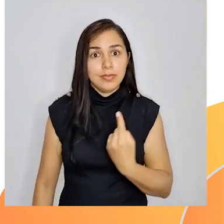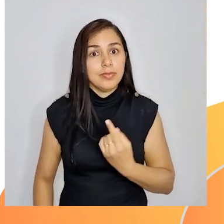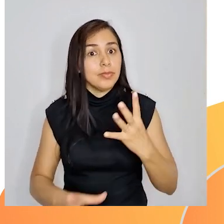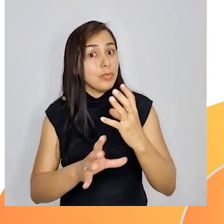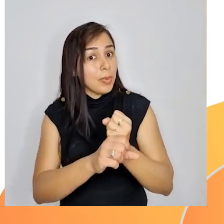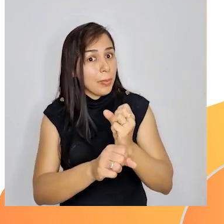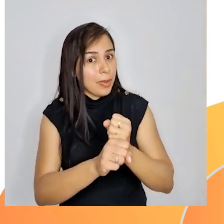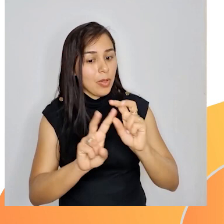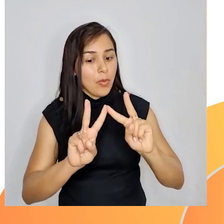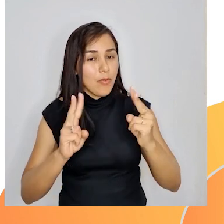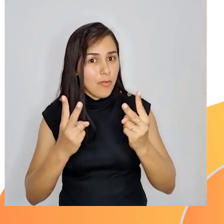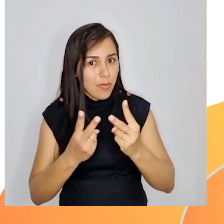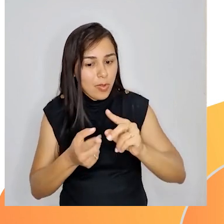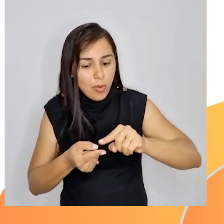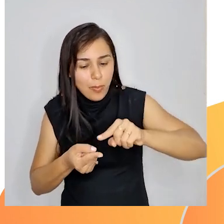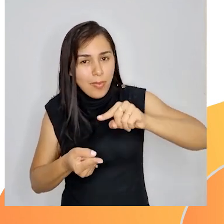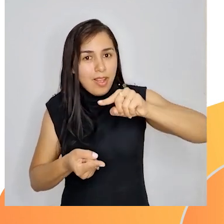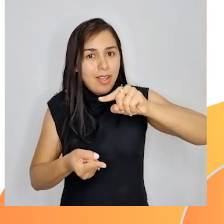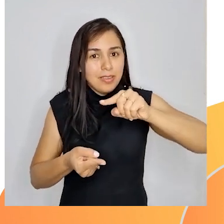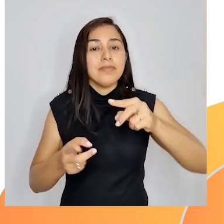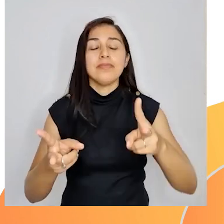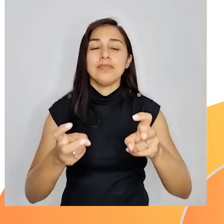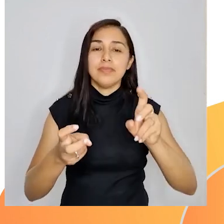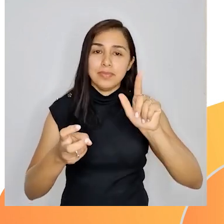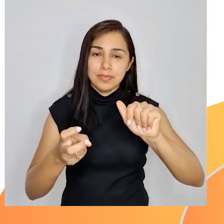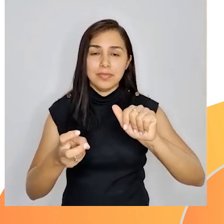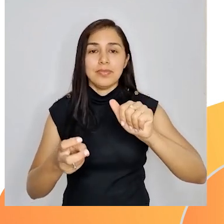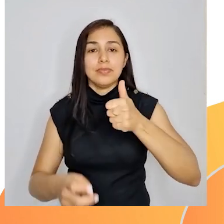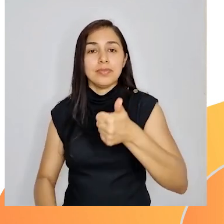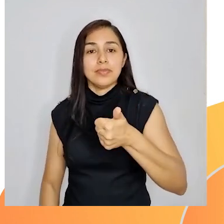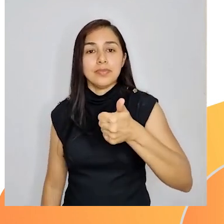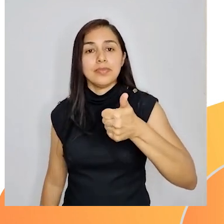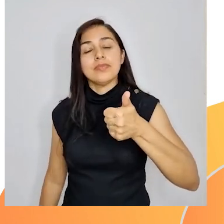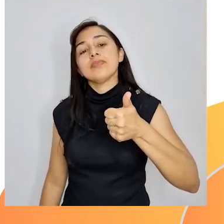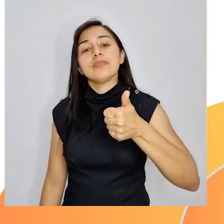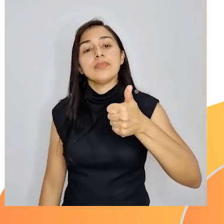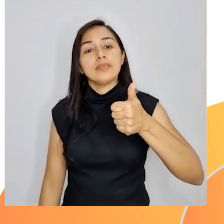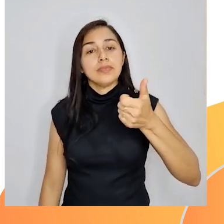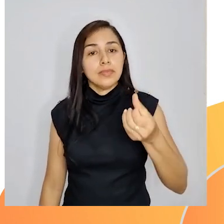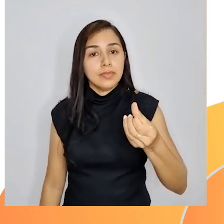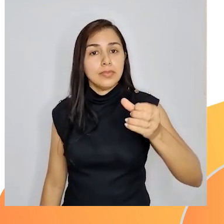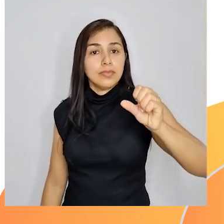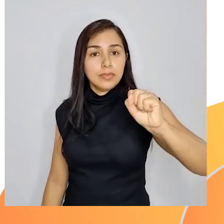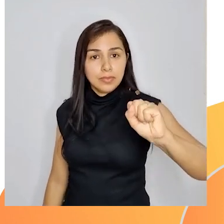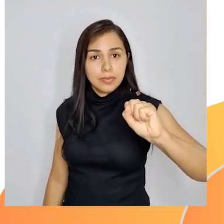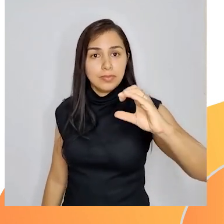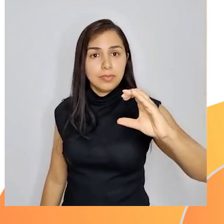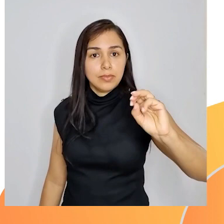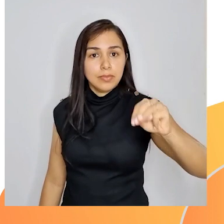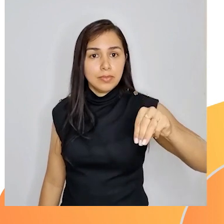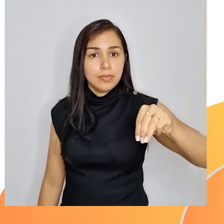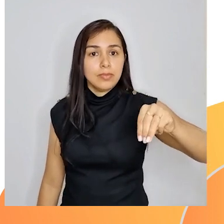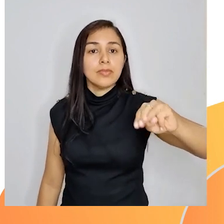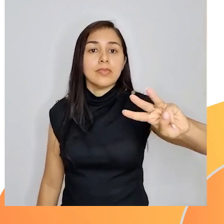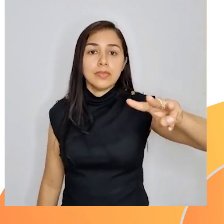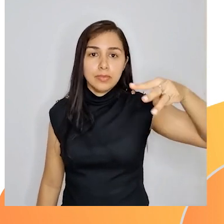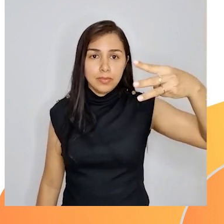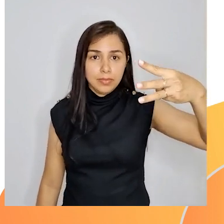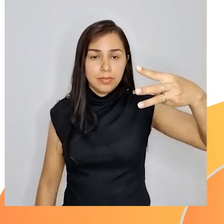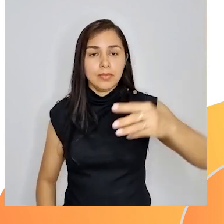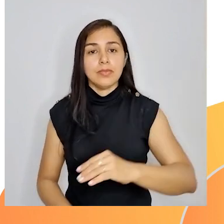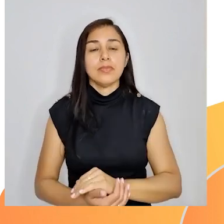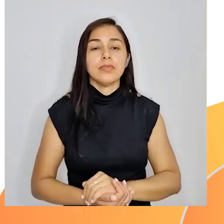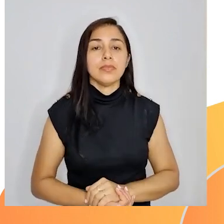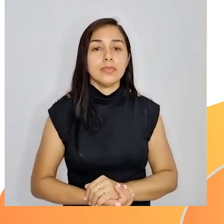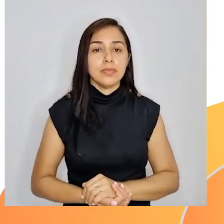aqui dessa caixa nós teríamos um valor de 168 cm cúbico